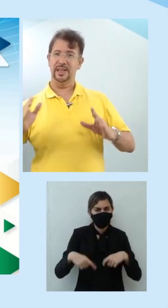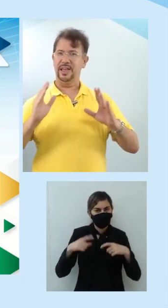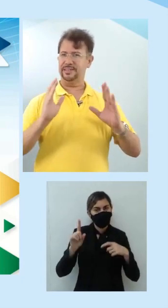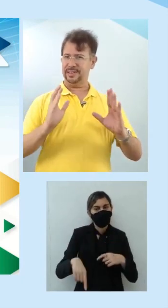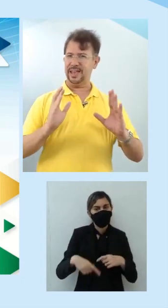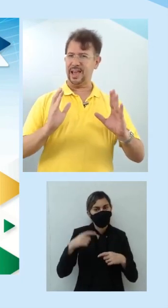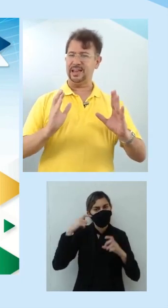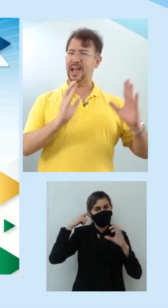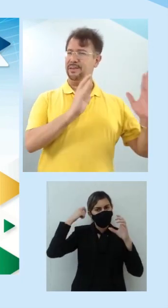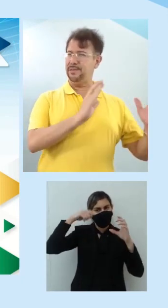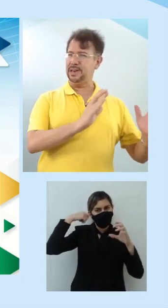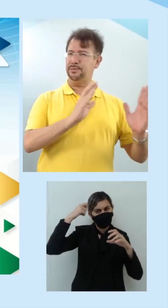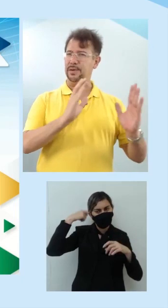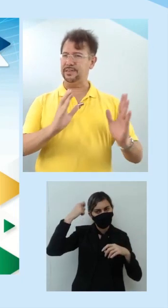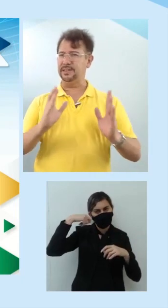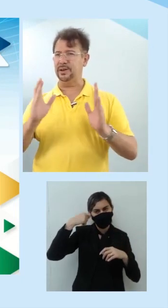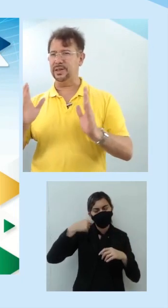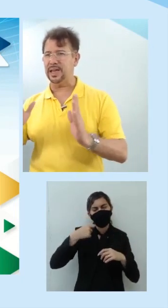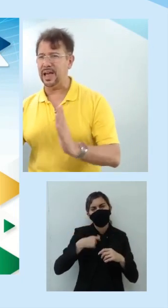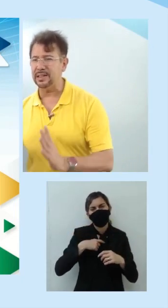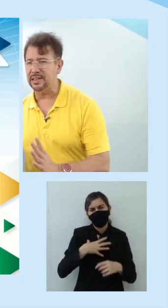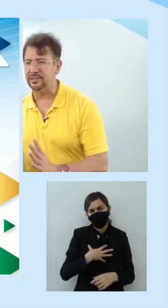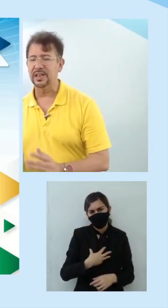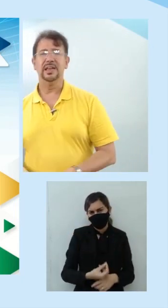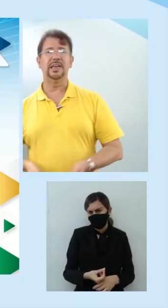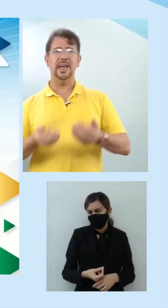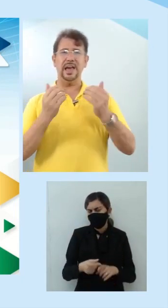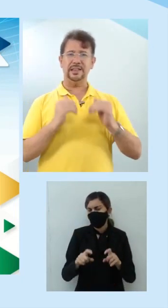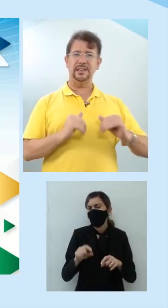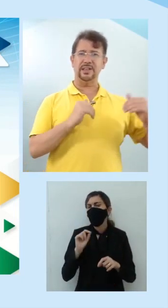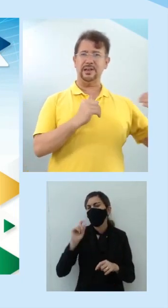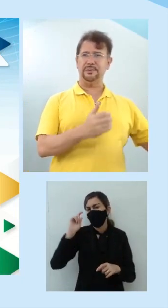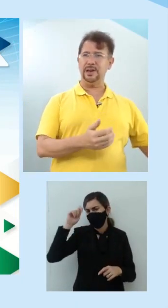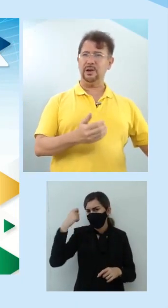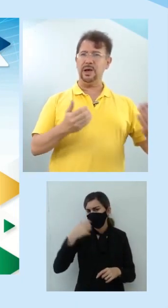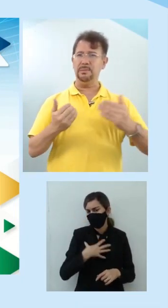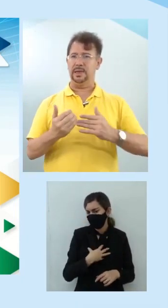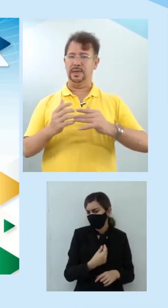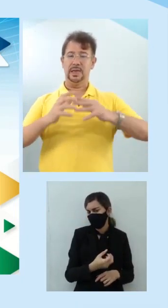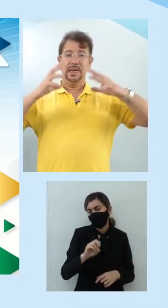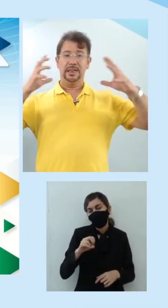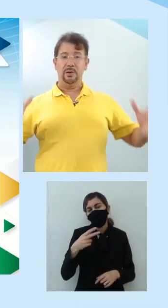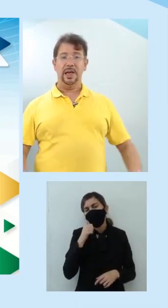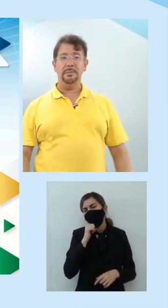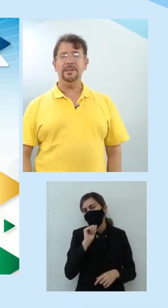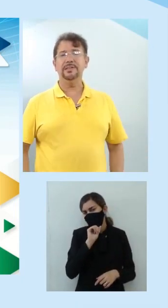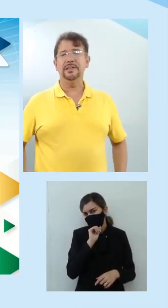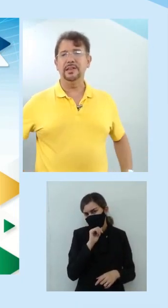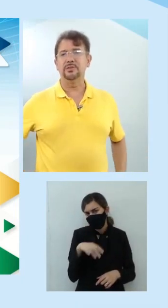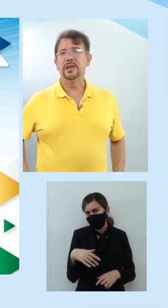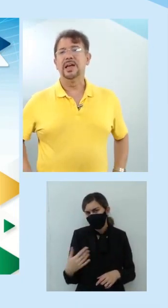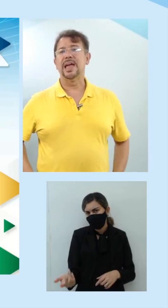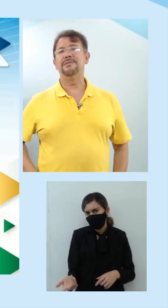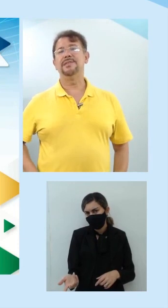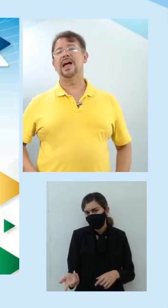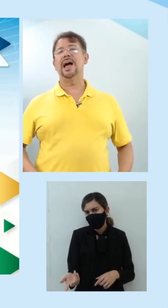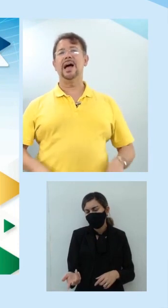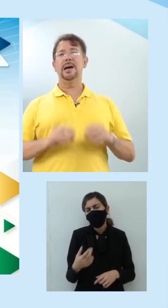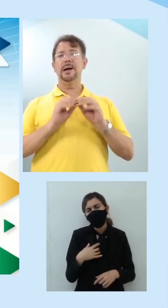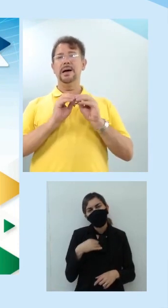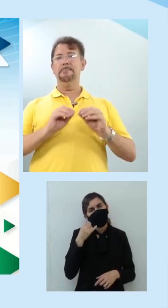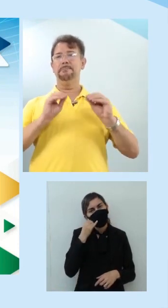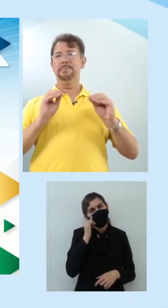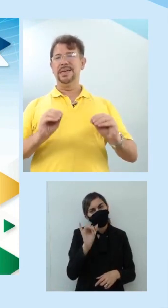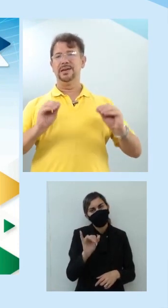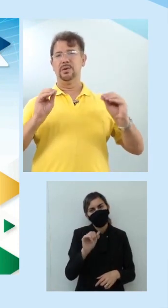artista. Esse que é a filha do fazendeiro que é artista. Quem é artista? É a filha ou a mãe? Então, lembrem-se disso,